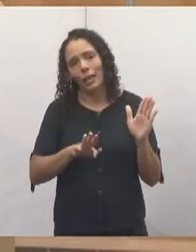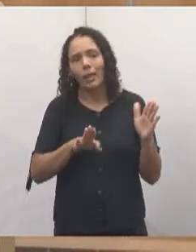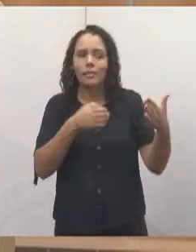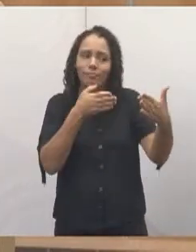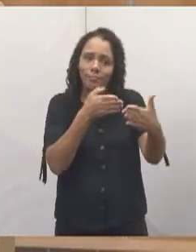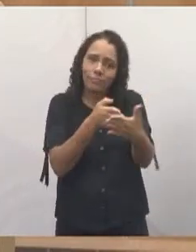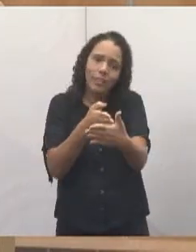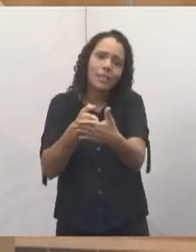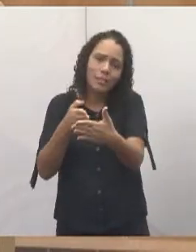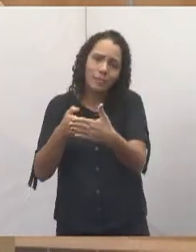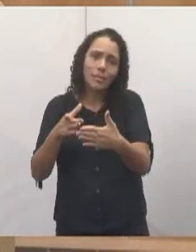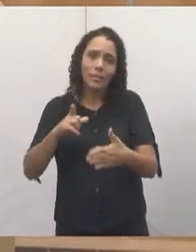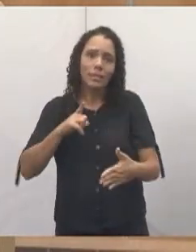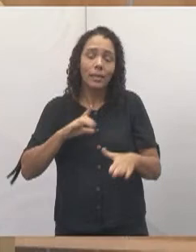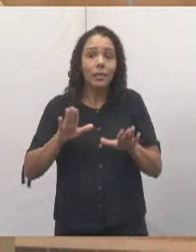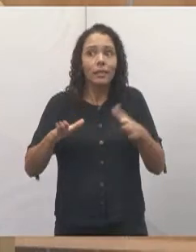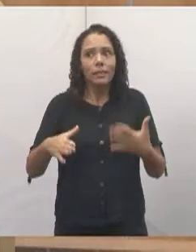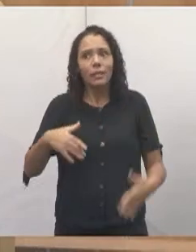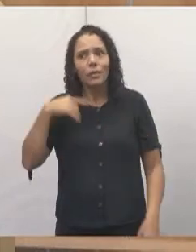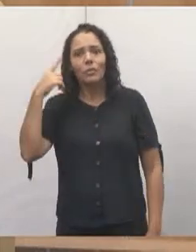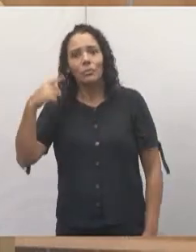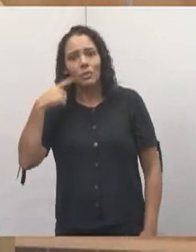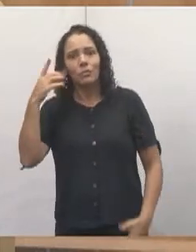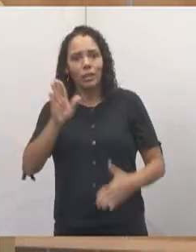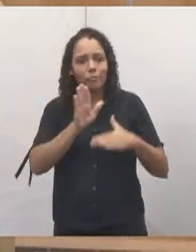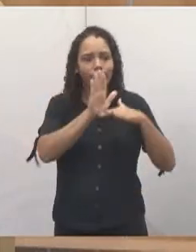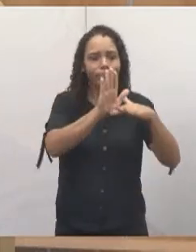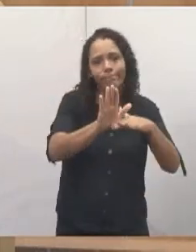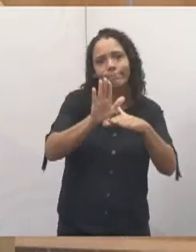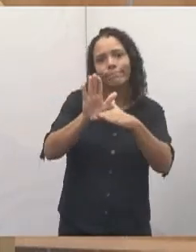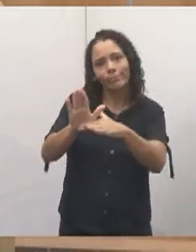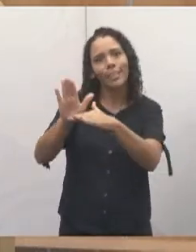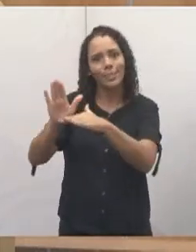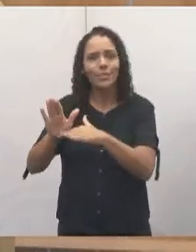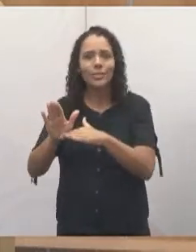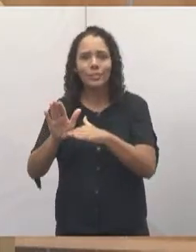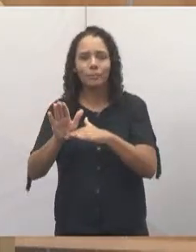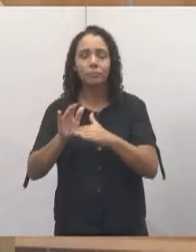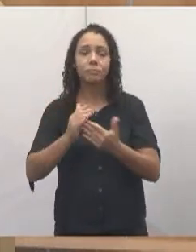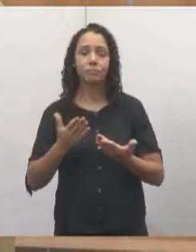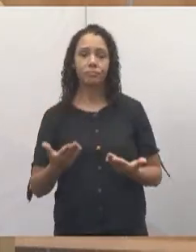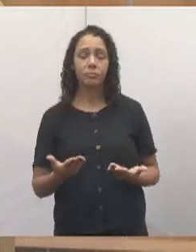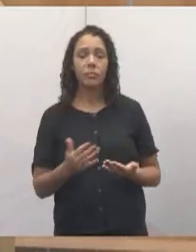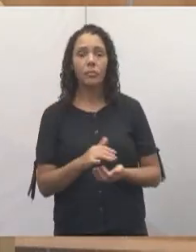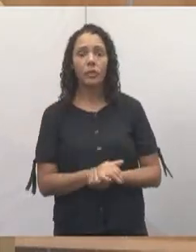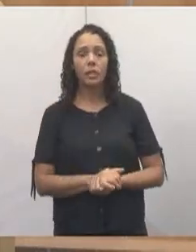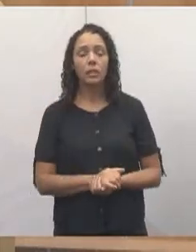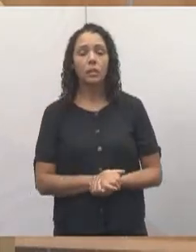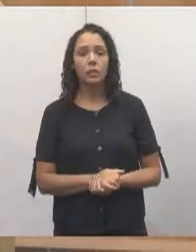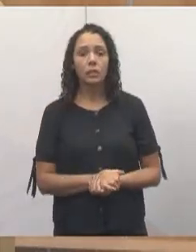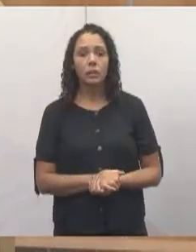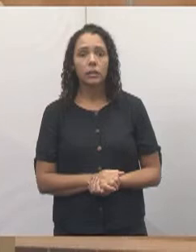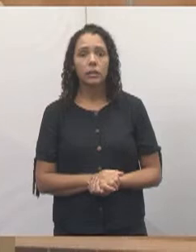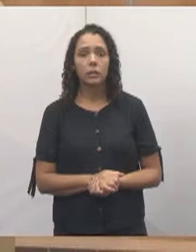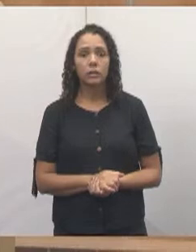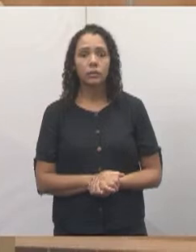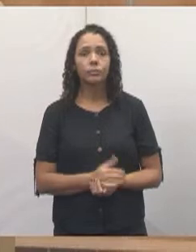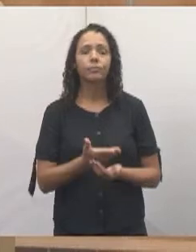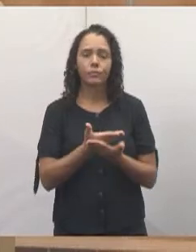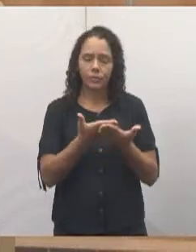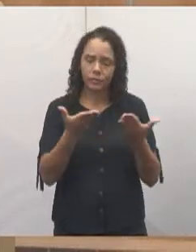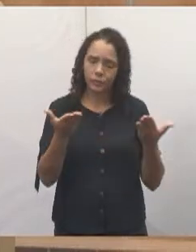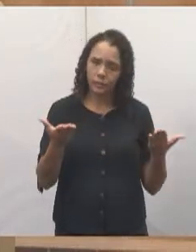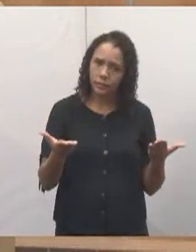muito similar à que todos os vereadores aqui hoje fazem. Os senhores têm e as